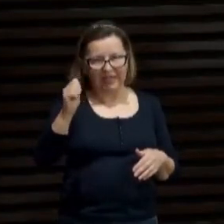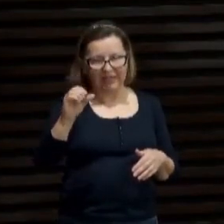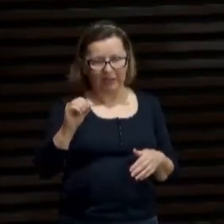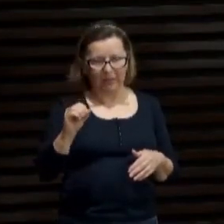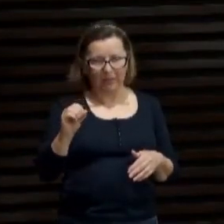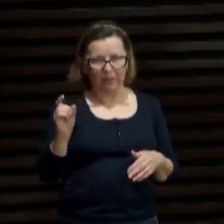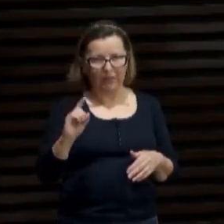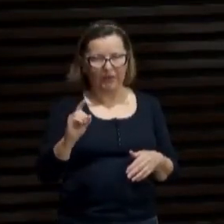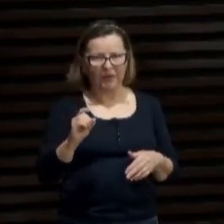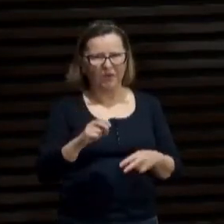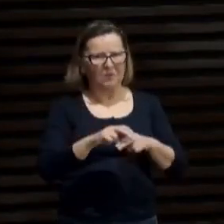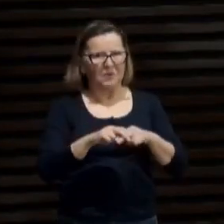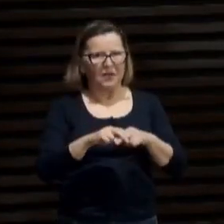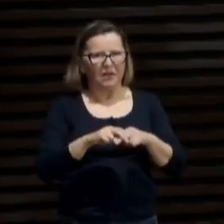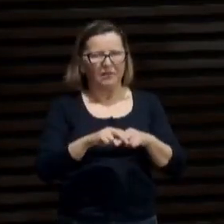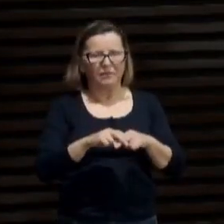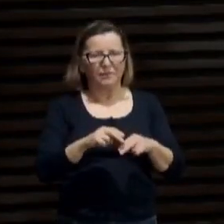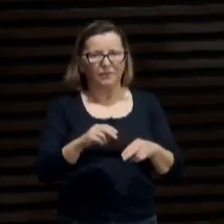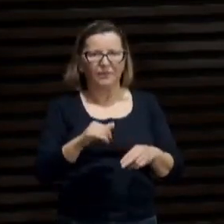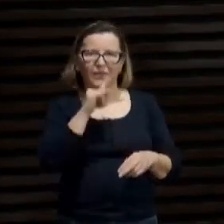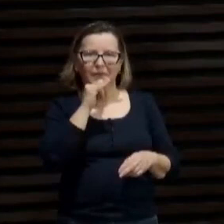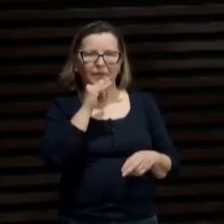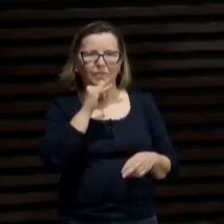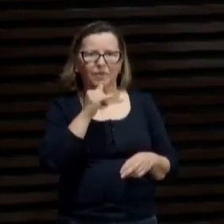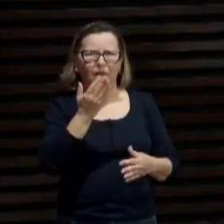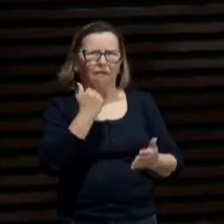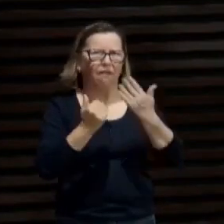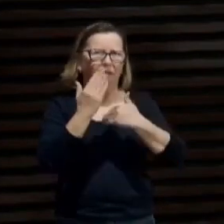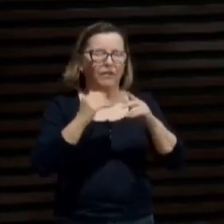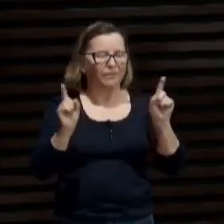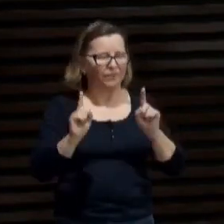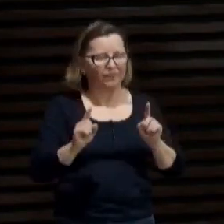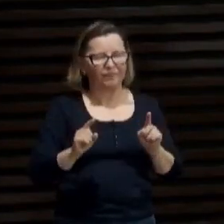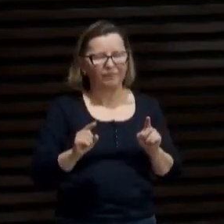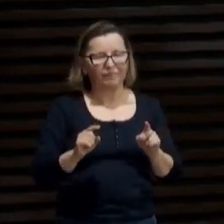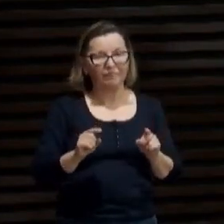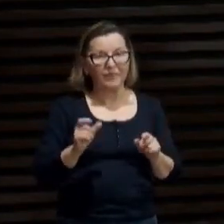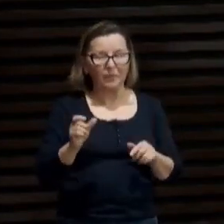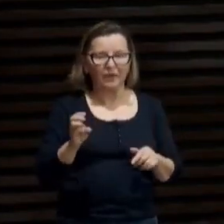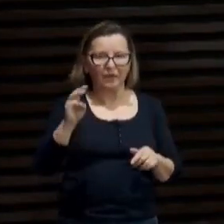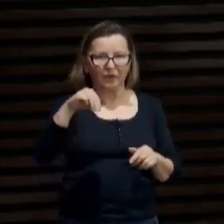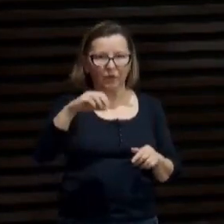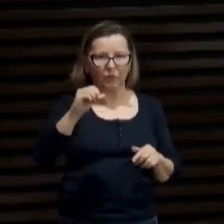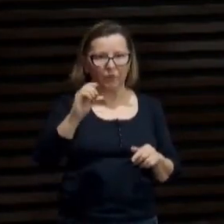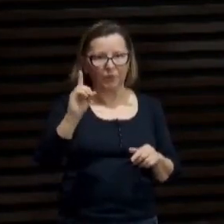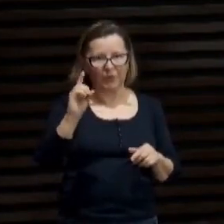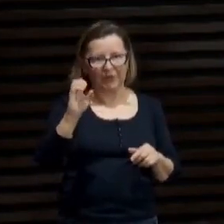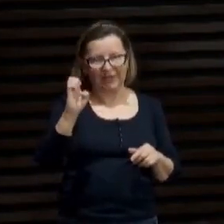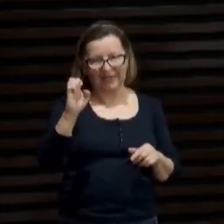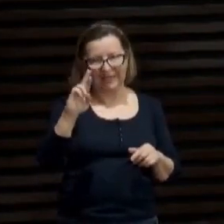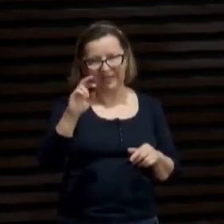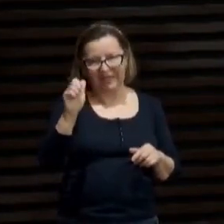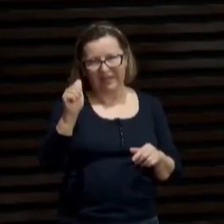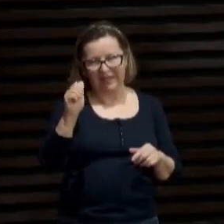isso que ele está dizendo aqui. A palavra moderação, ela foi talvez mal traduzida. A palavra moderação aqui ela é no sentido